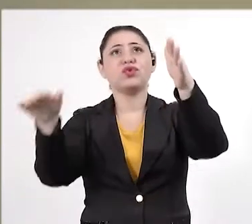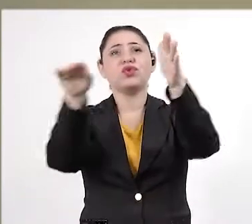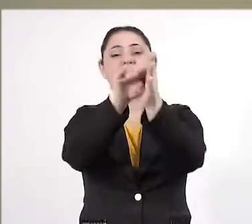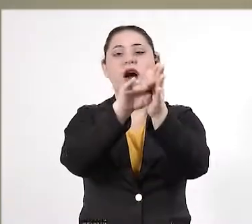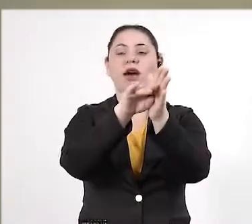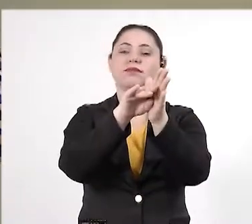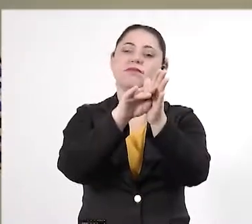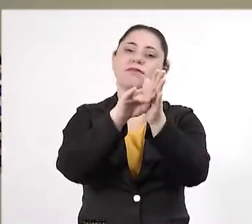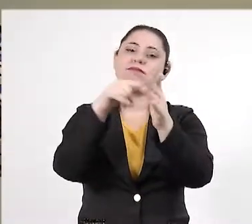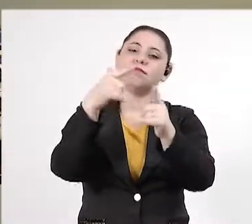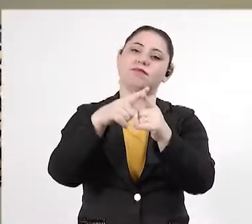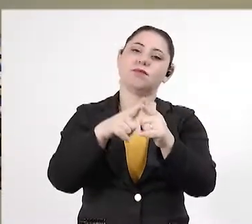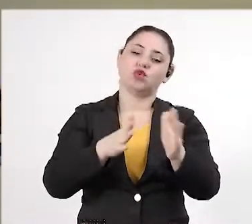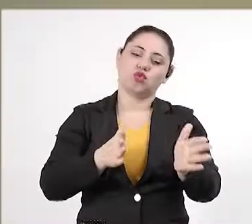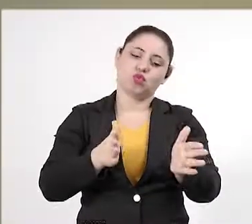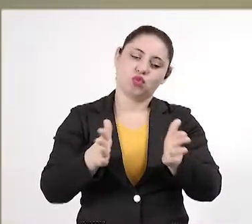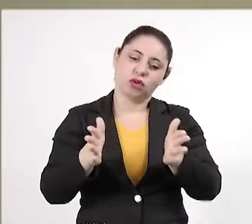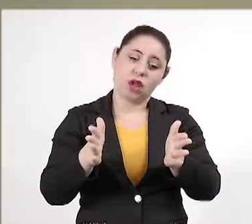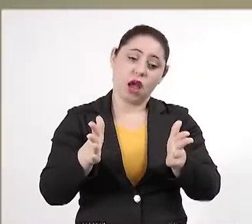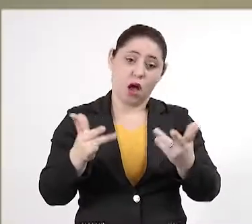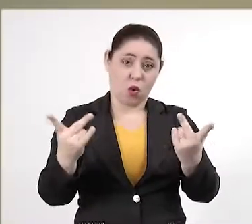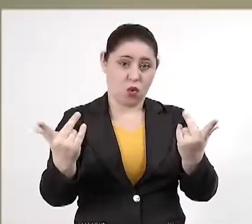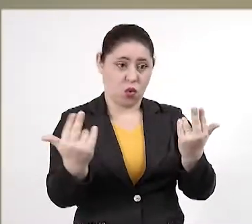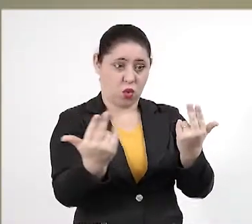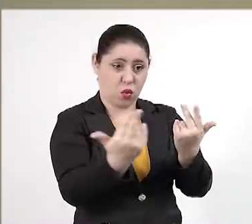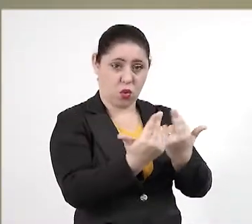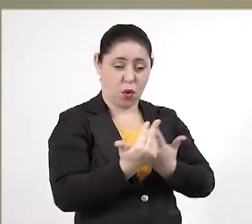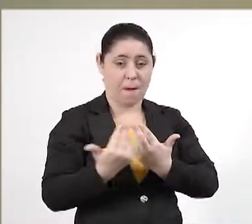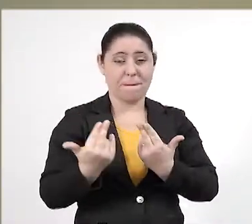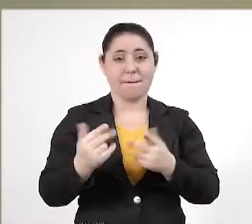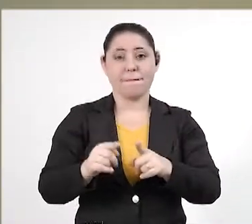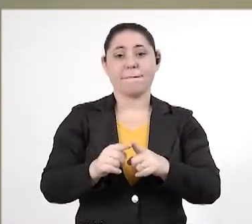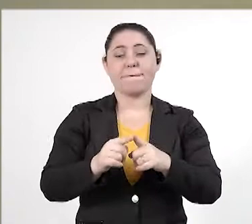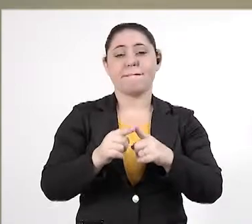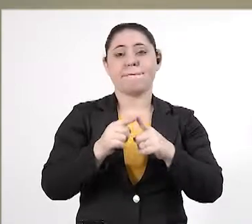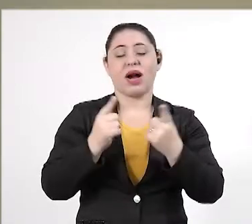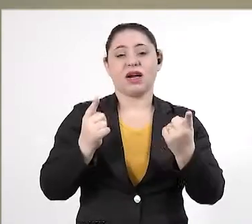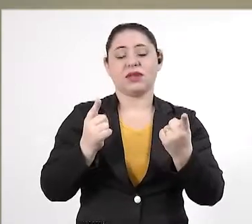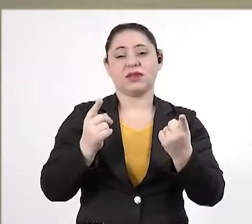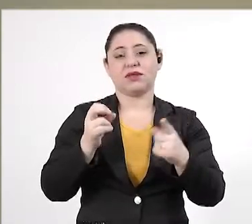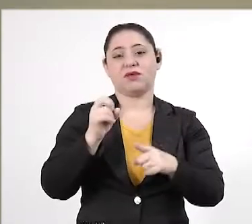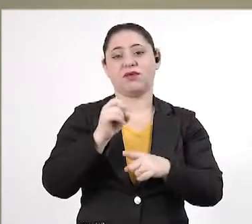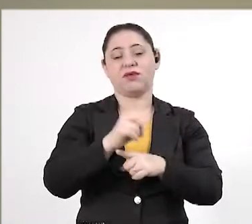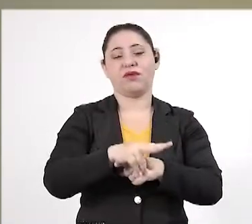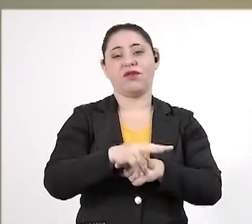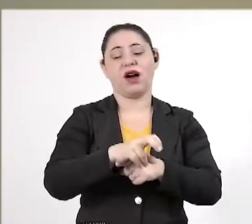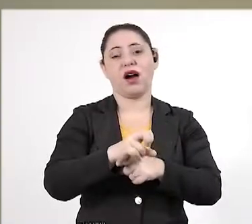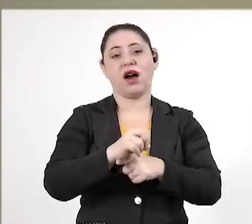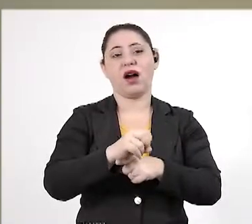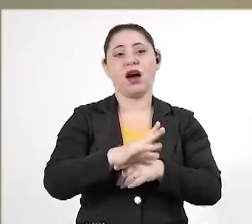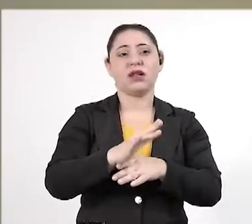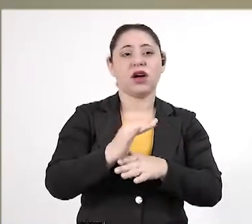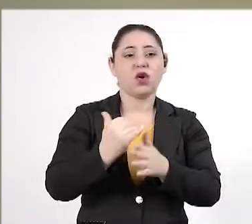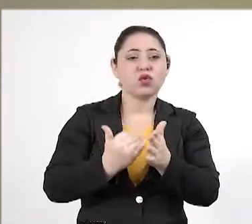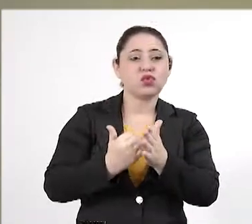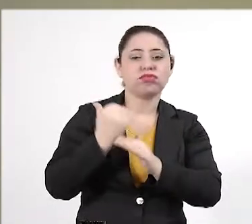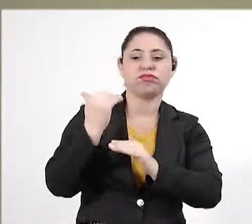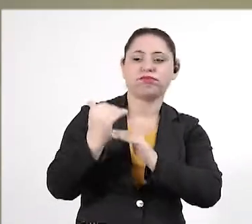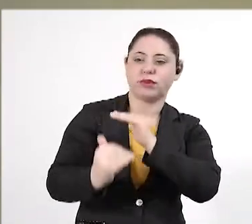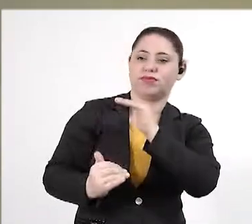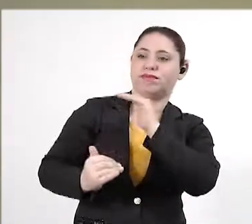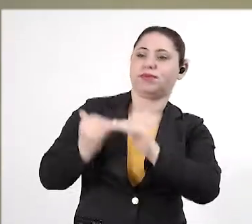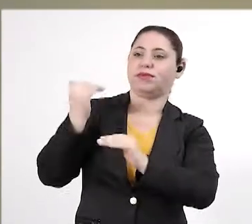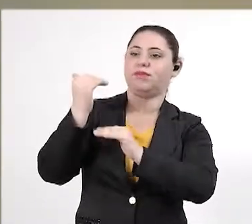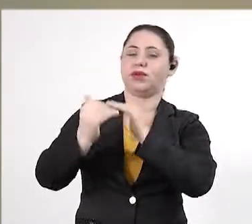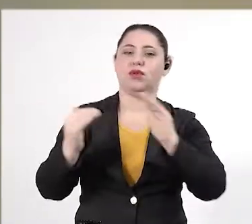no topo, porque a entrada é igual para todos, mas na promoção de entrância para